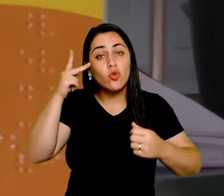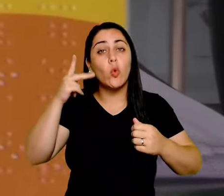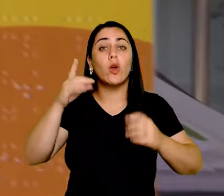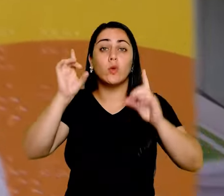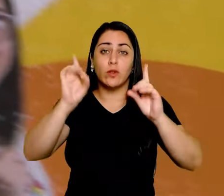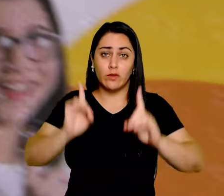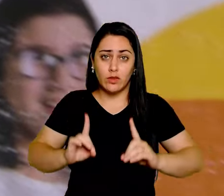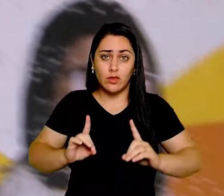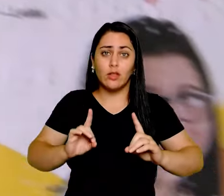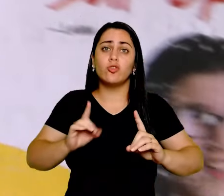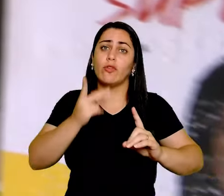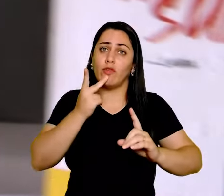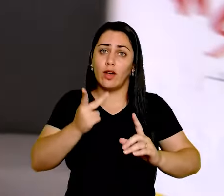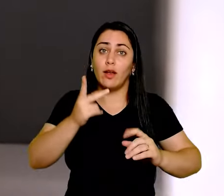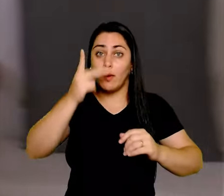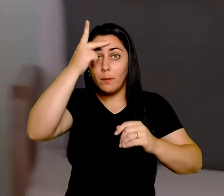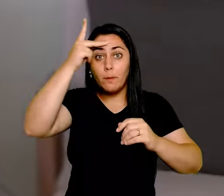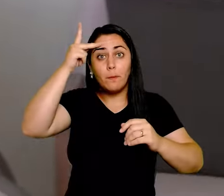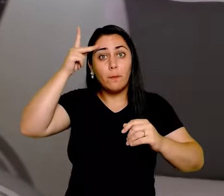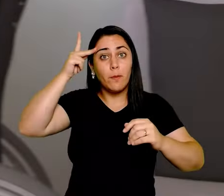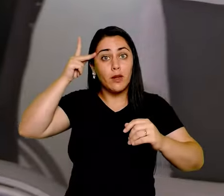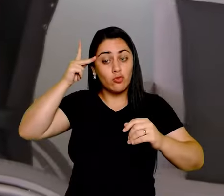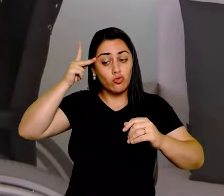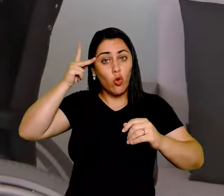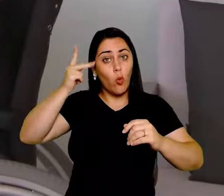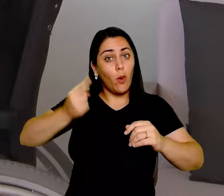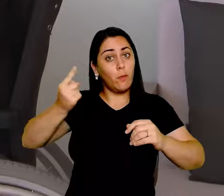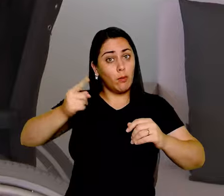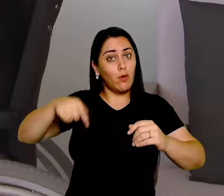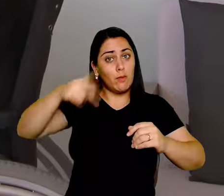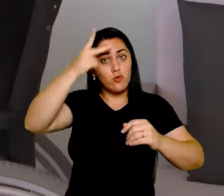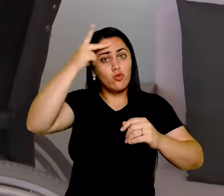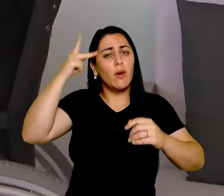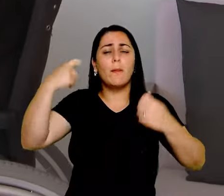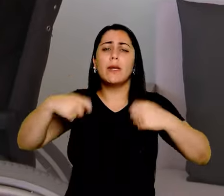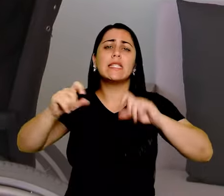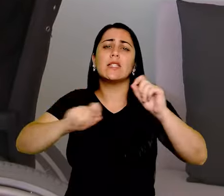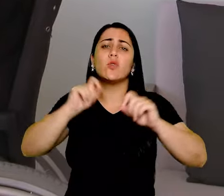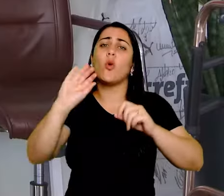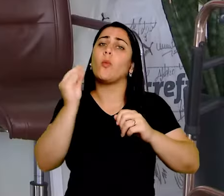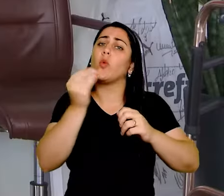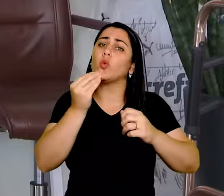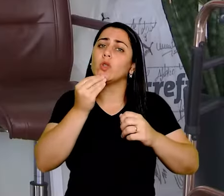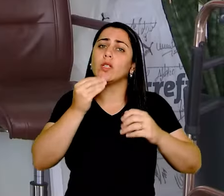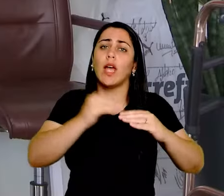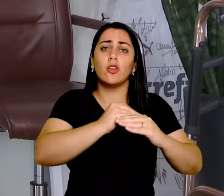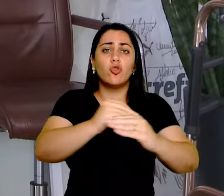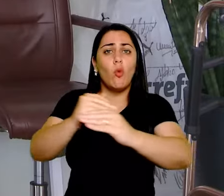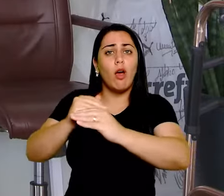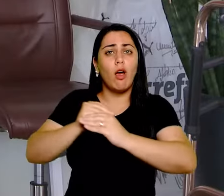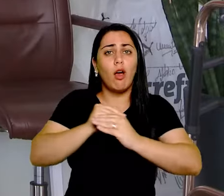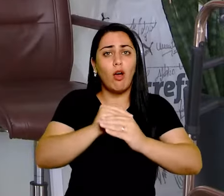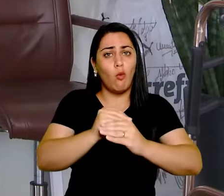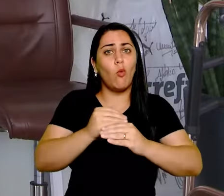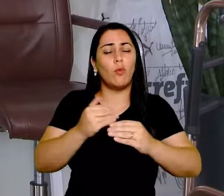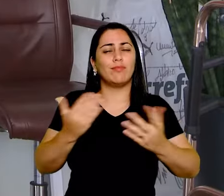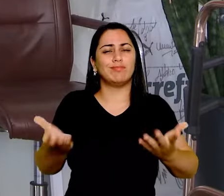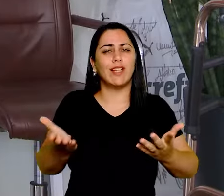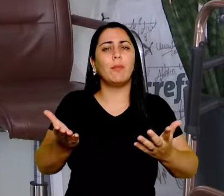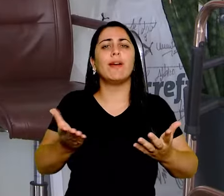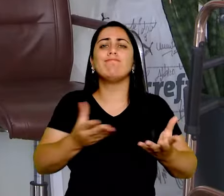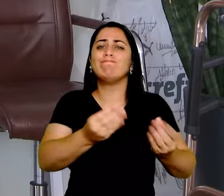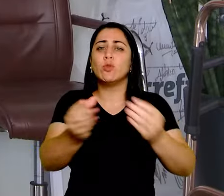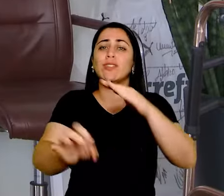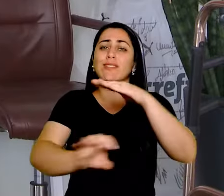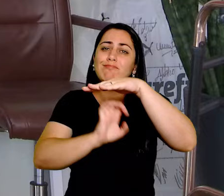Porque a pessoa com deficiência, o nome já diz, é uma pessoa que antecede a deficiência. O que elas precisam é de oportunidades